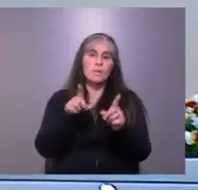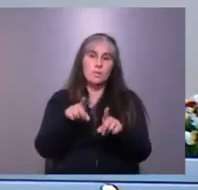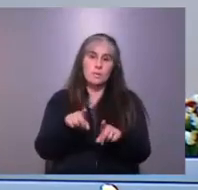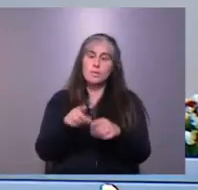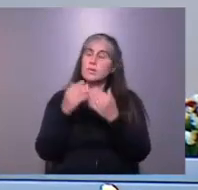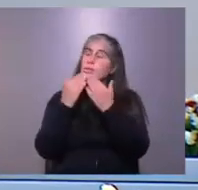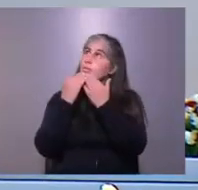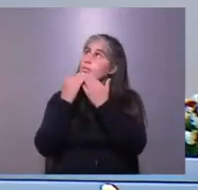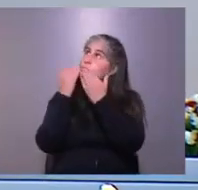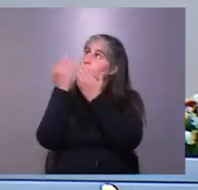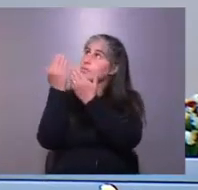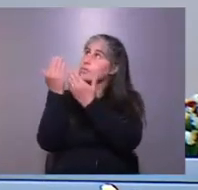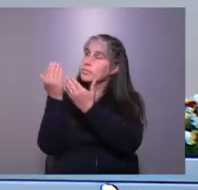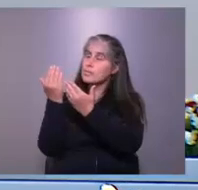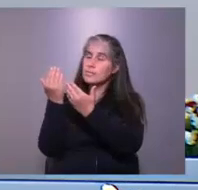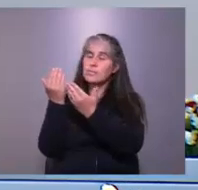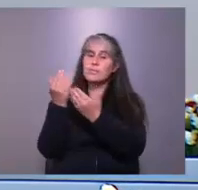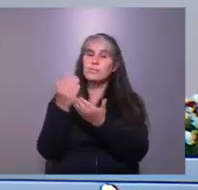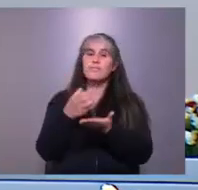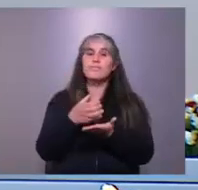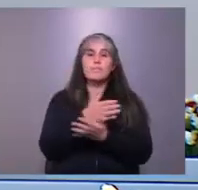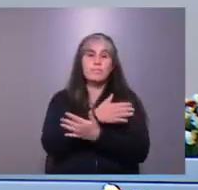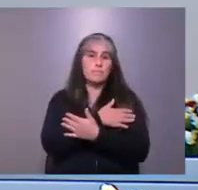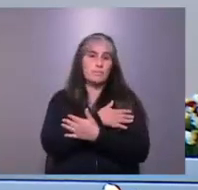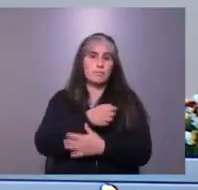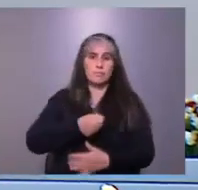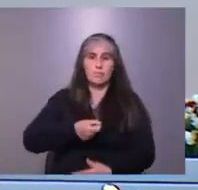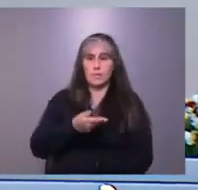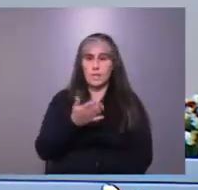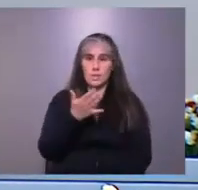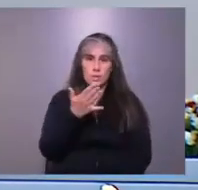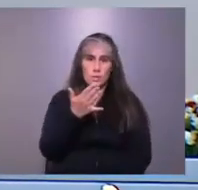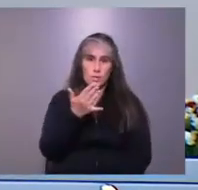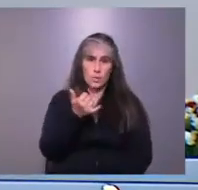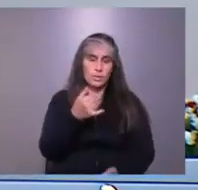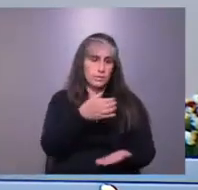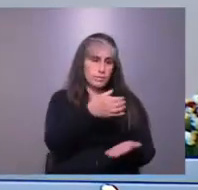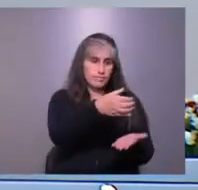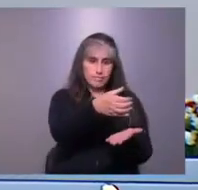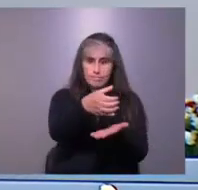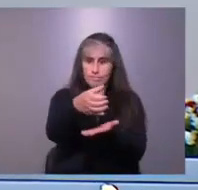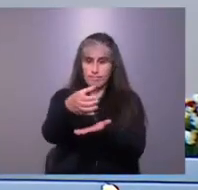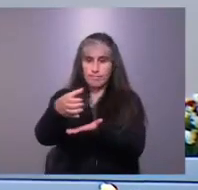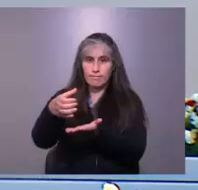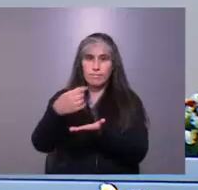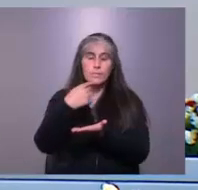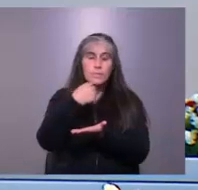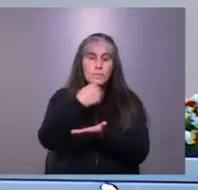deu graças e deu aos seus discípulos, dizendo: